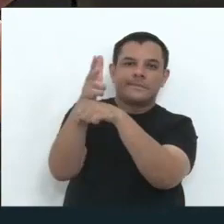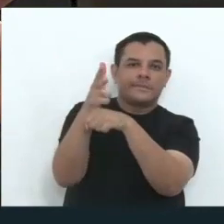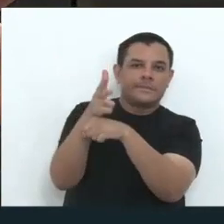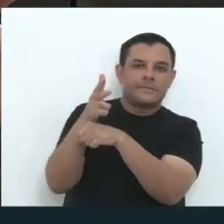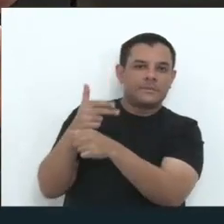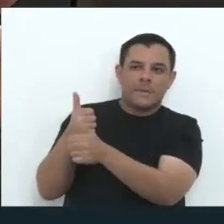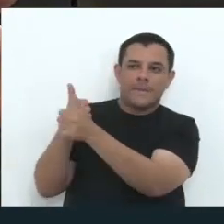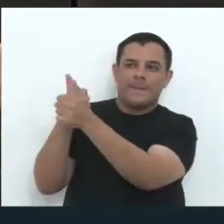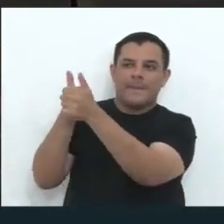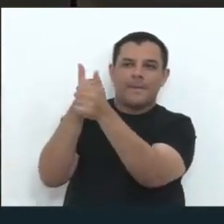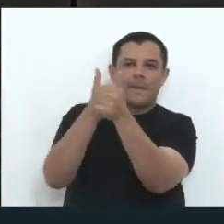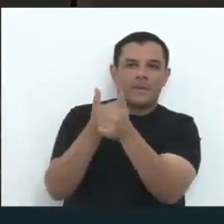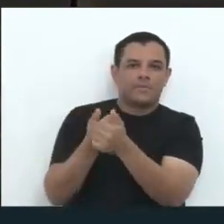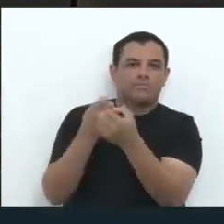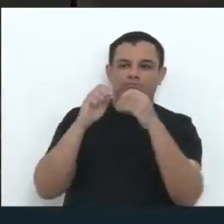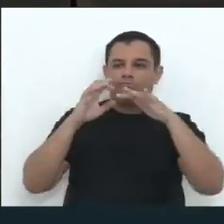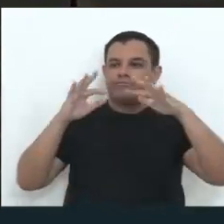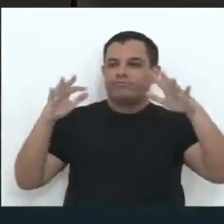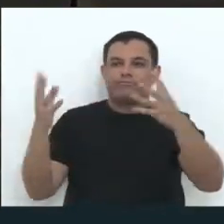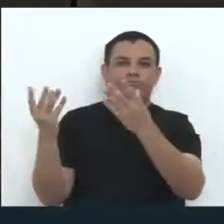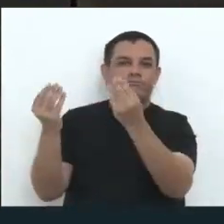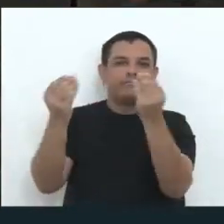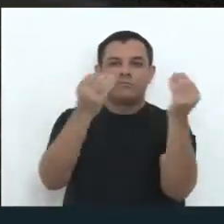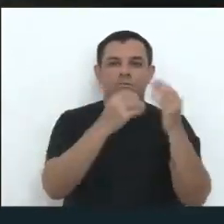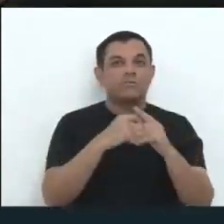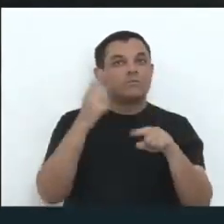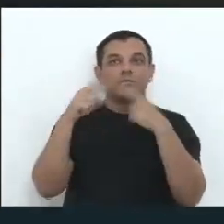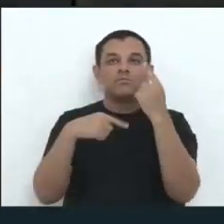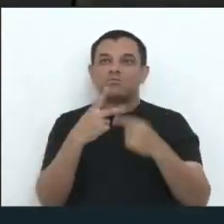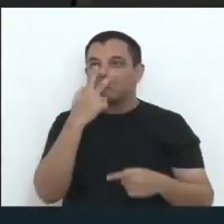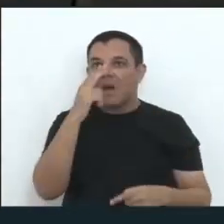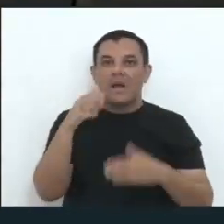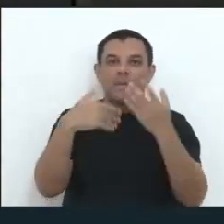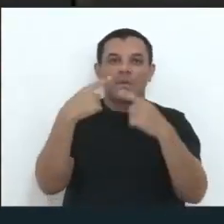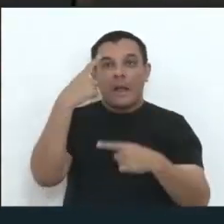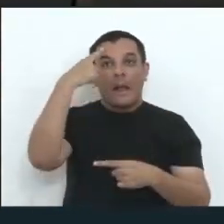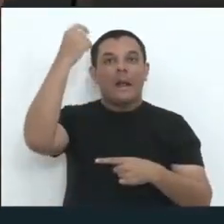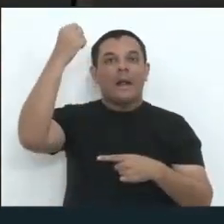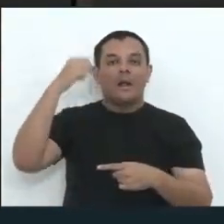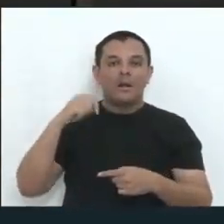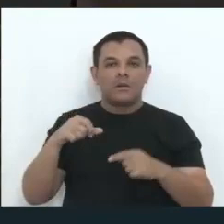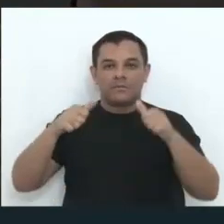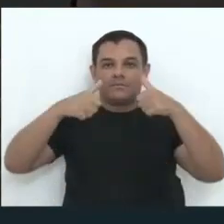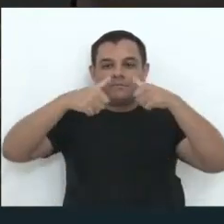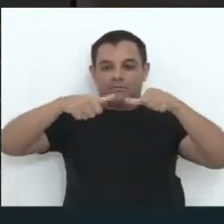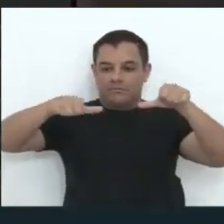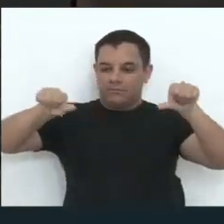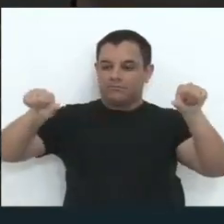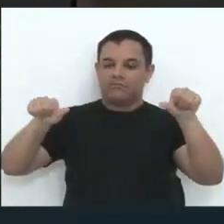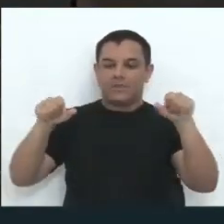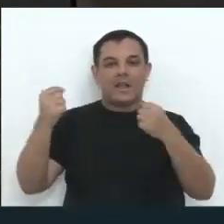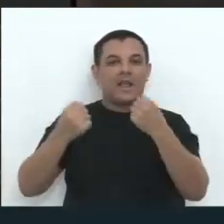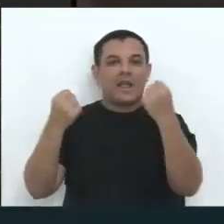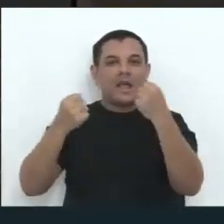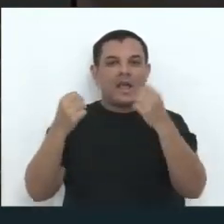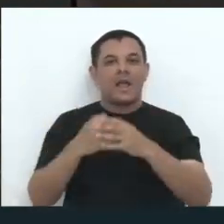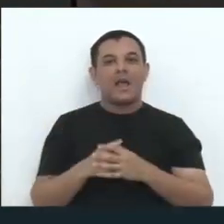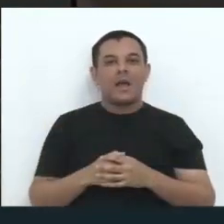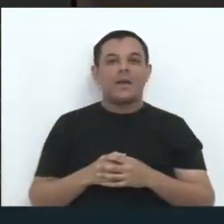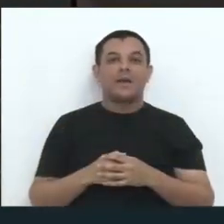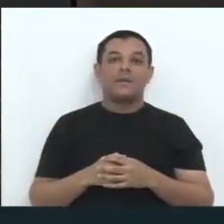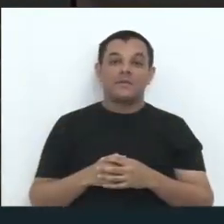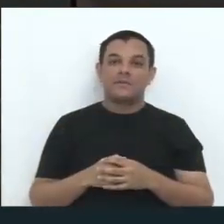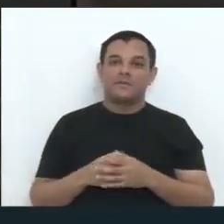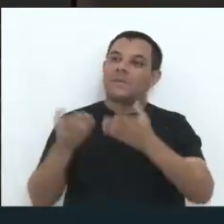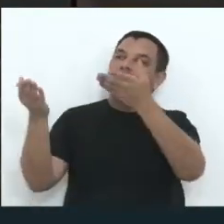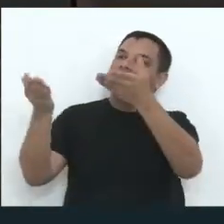cima do outro. Daqui a pouco vão começar a inventar, vamos fazer um adesivo para colocar nos carros, ou uma placa na cidade, ao invés de colocar assim, ó, bem-vindo a